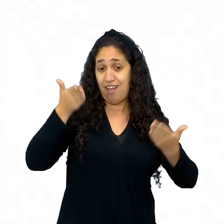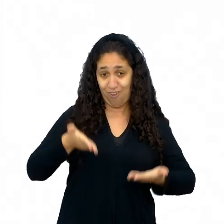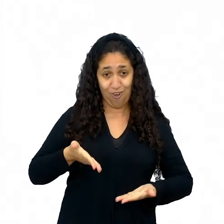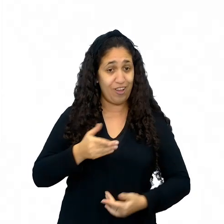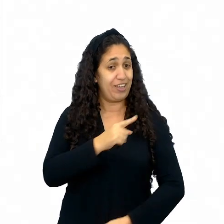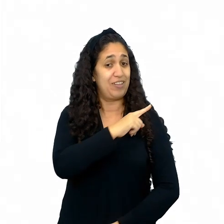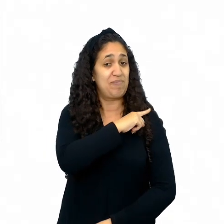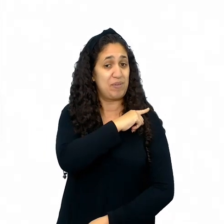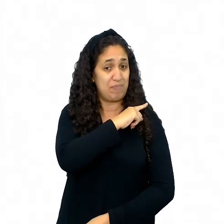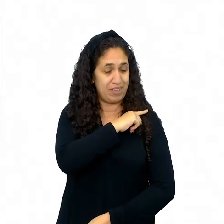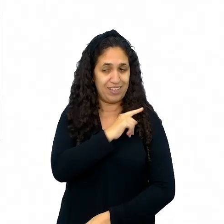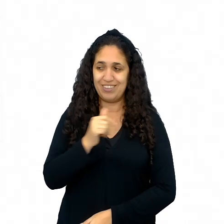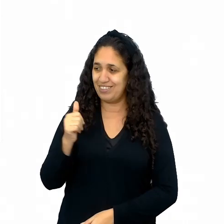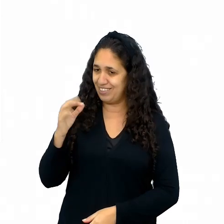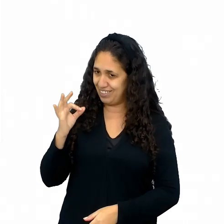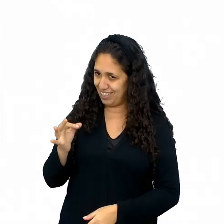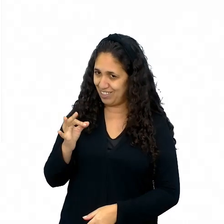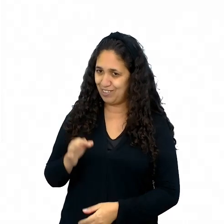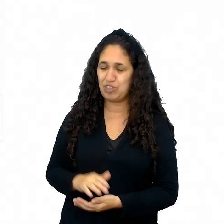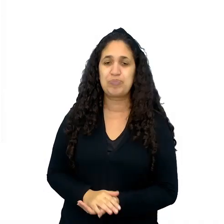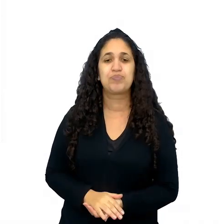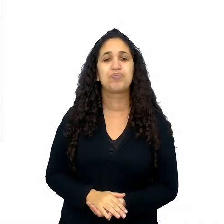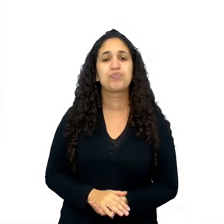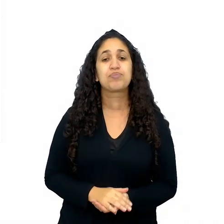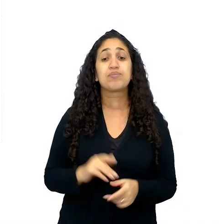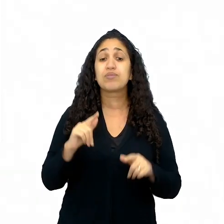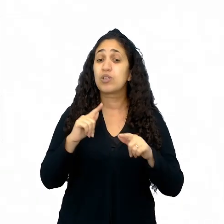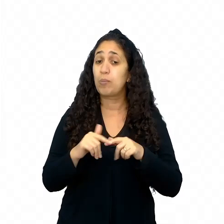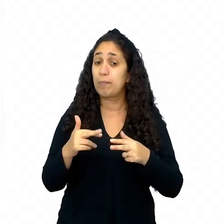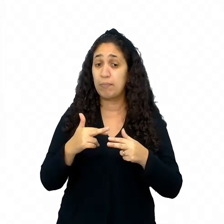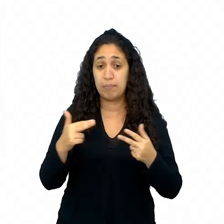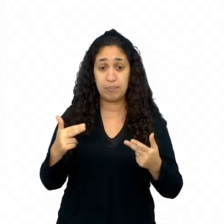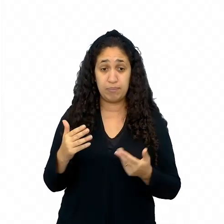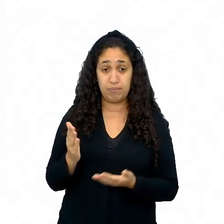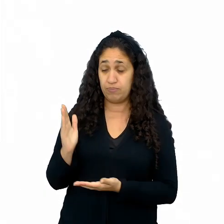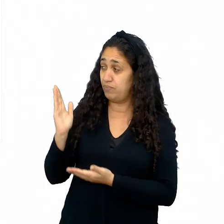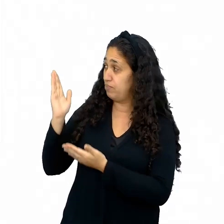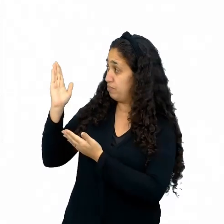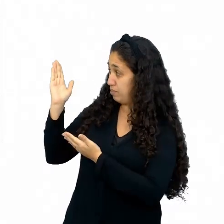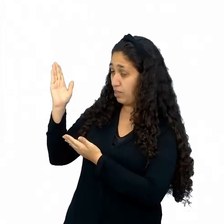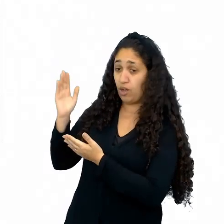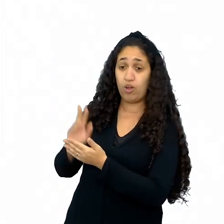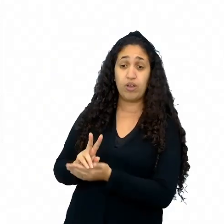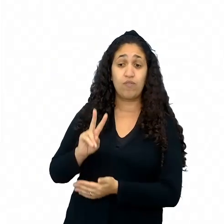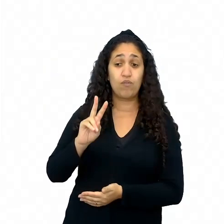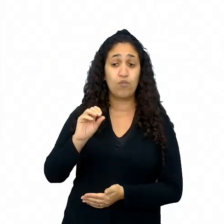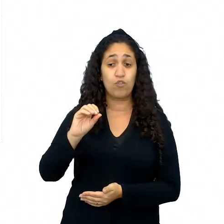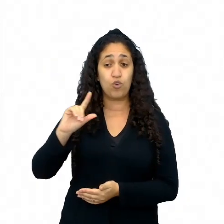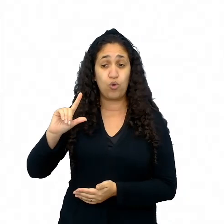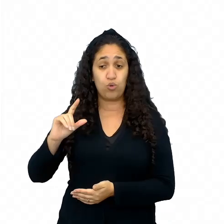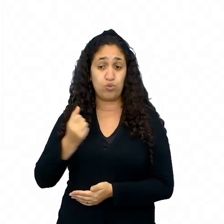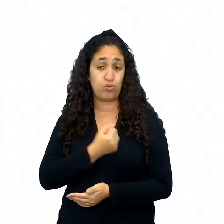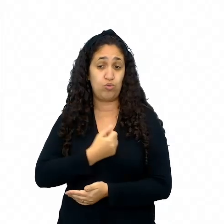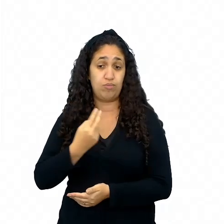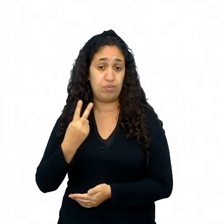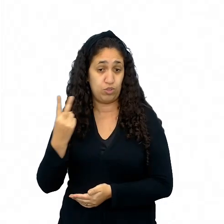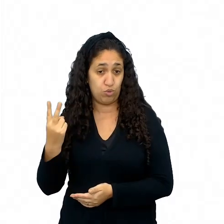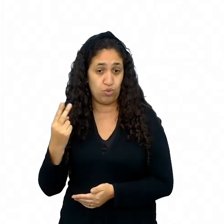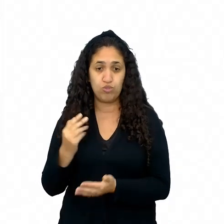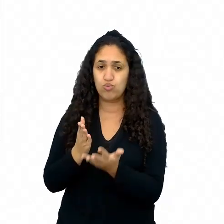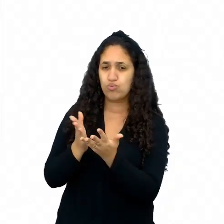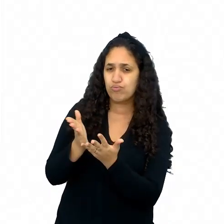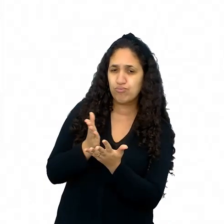primeira série, certo? O material traz também, nesse volume 2, os indicadores por